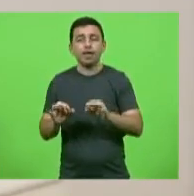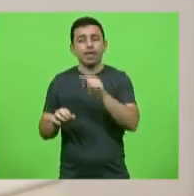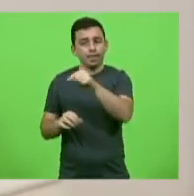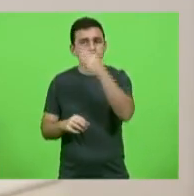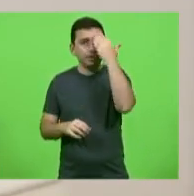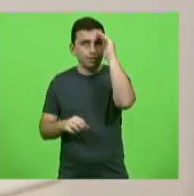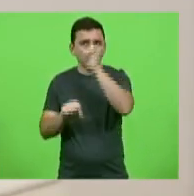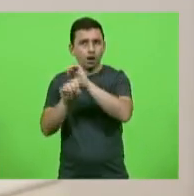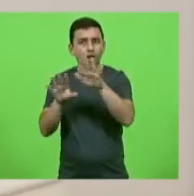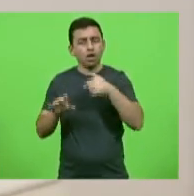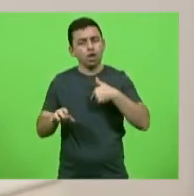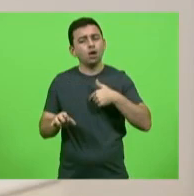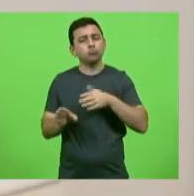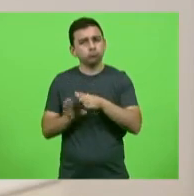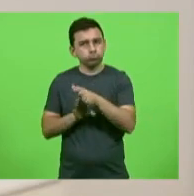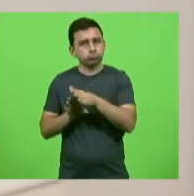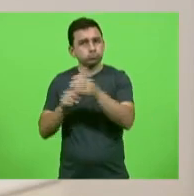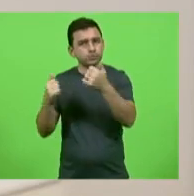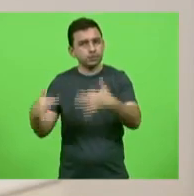muito claramente para ele.